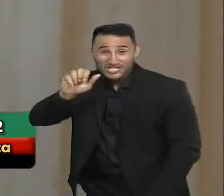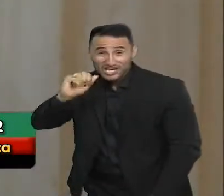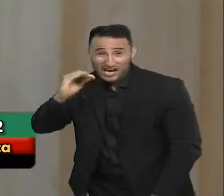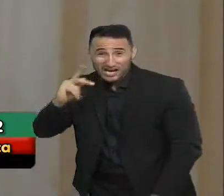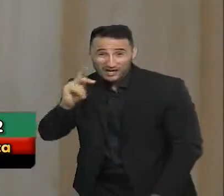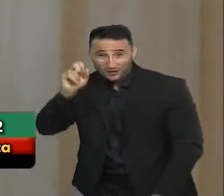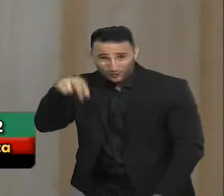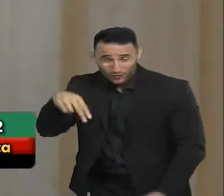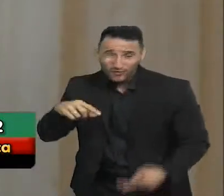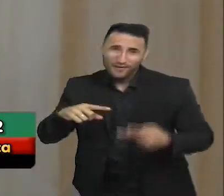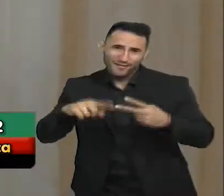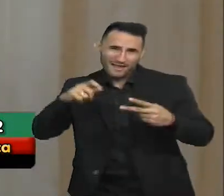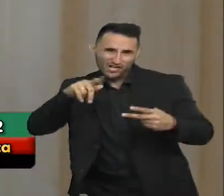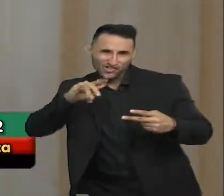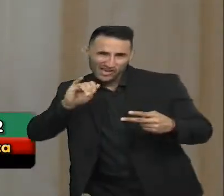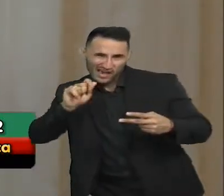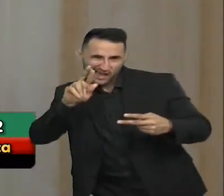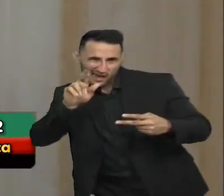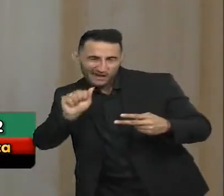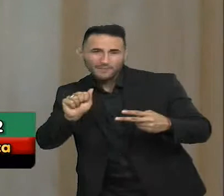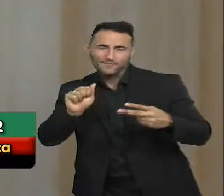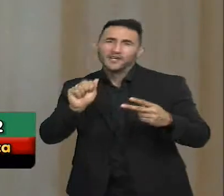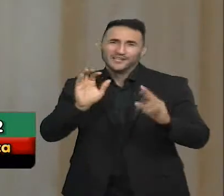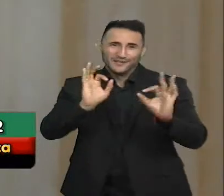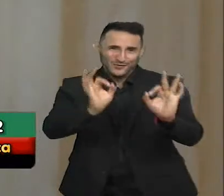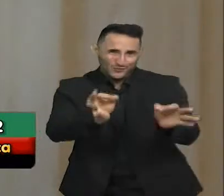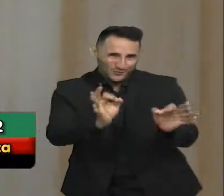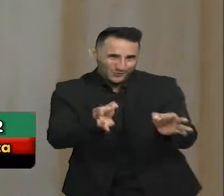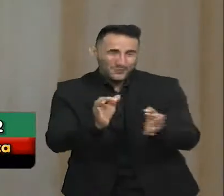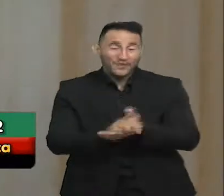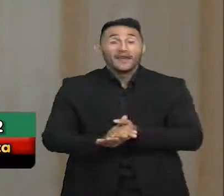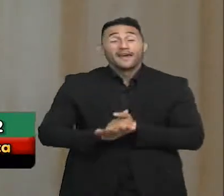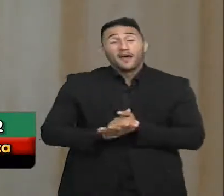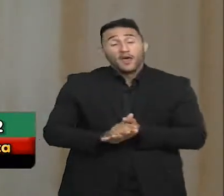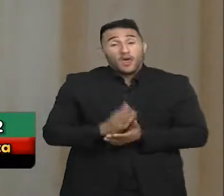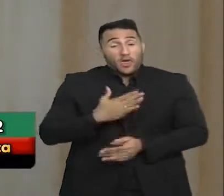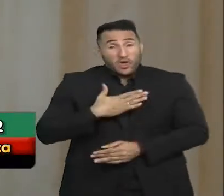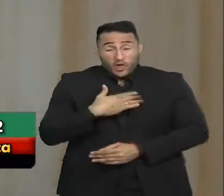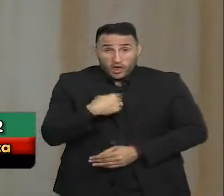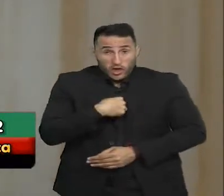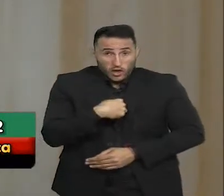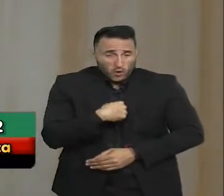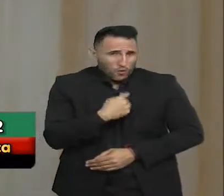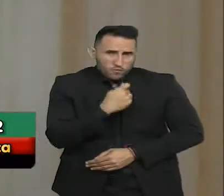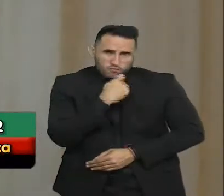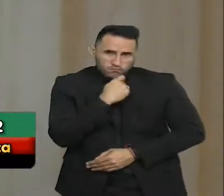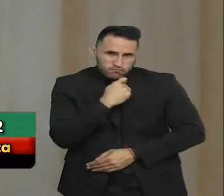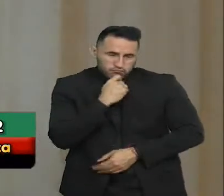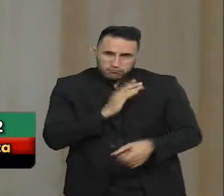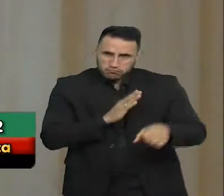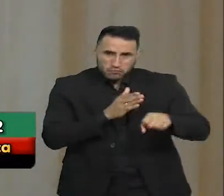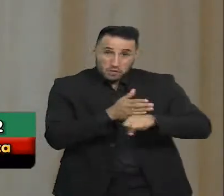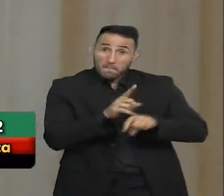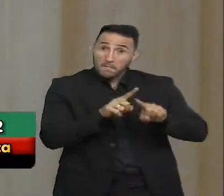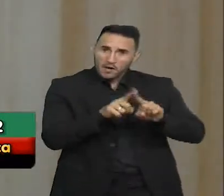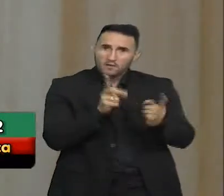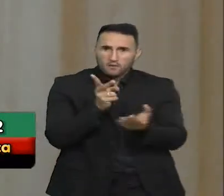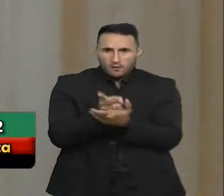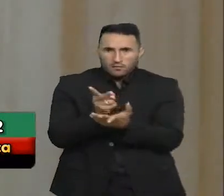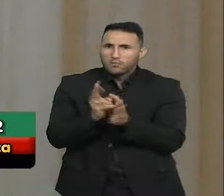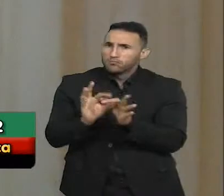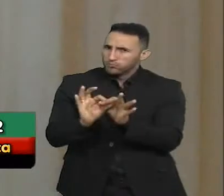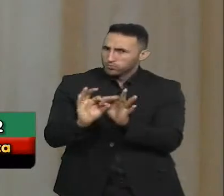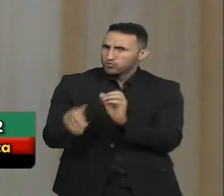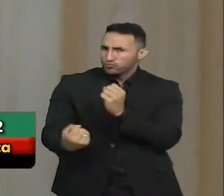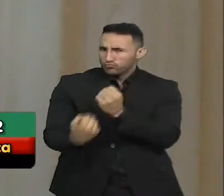e a Natiara, tal. Então, isso. E mesmo eu, que não participando de nenhuma delas, sempre estive junto fazendo aquilo